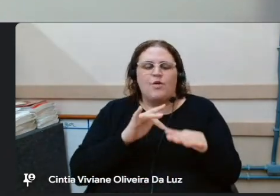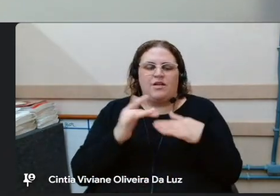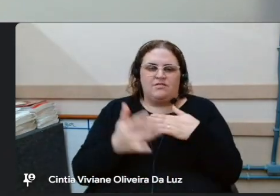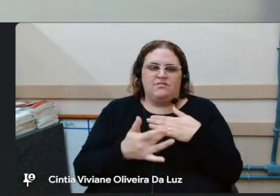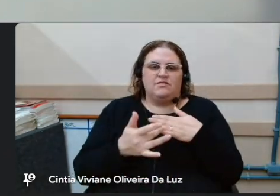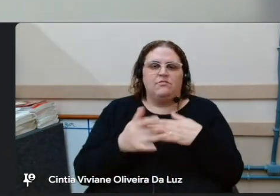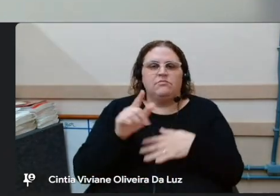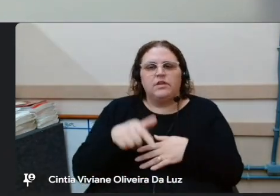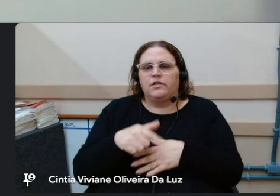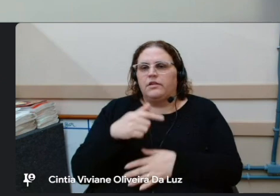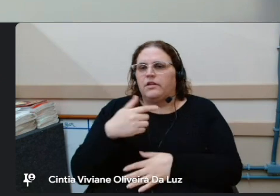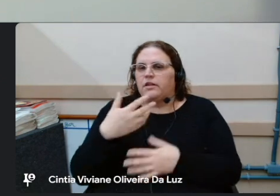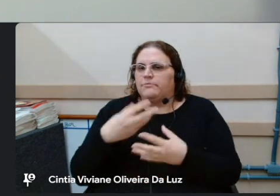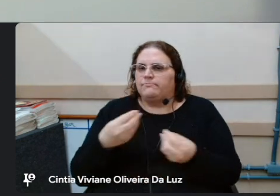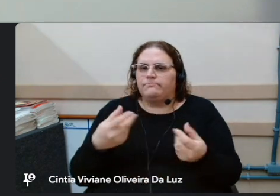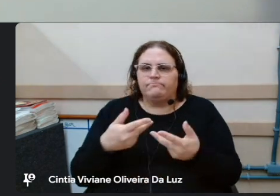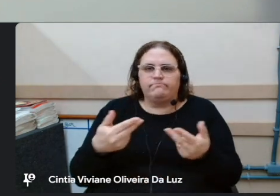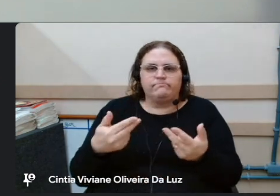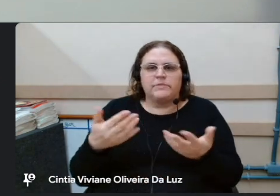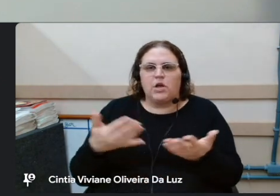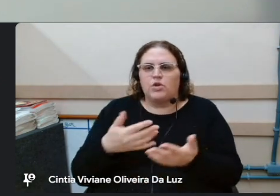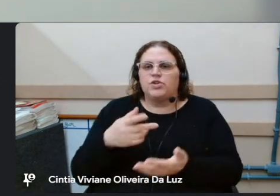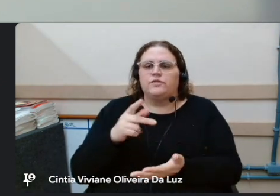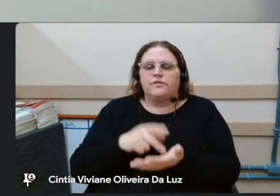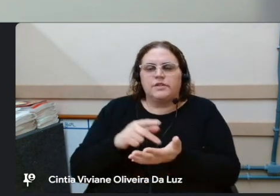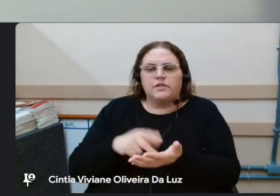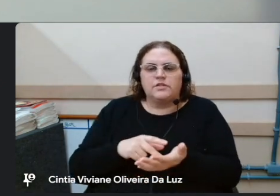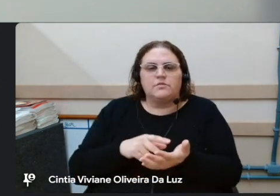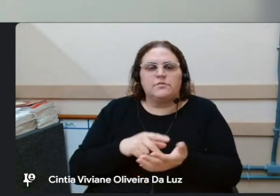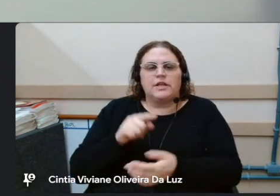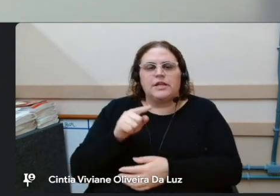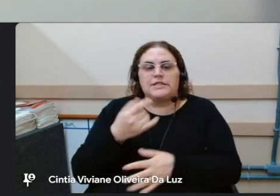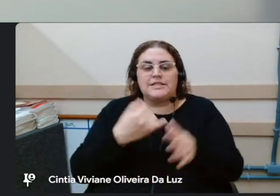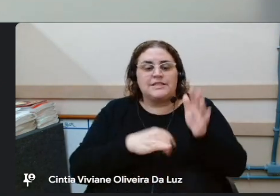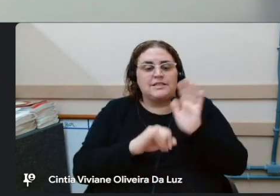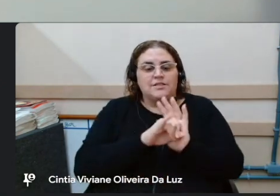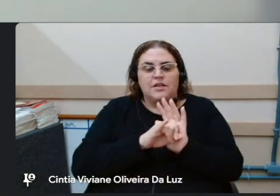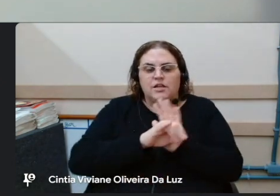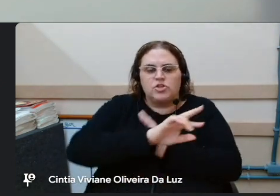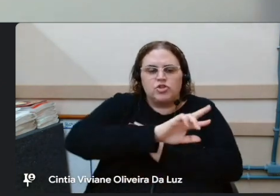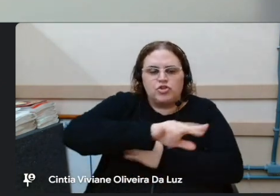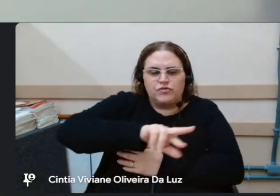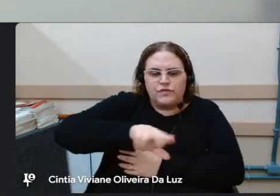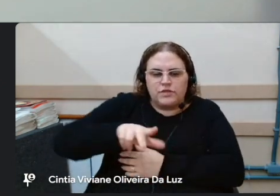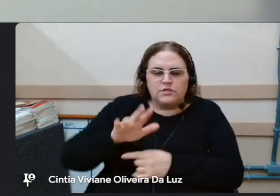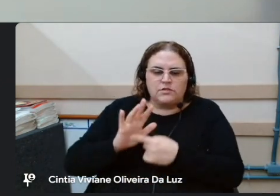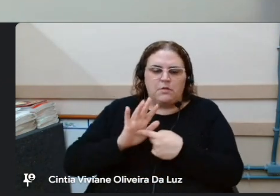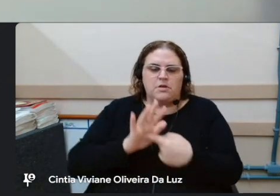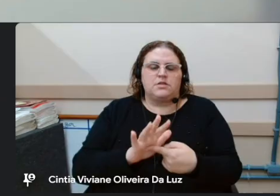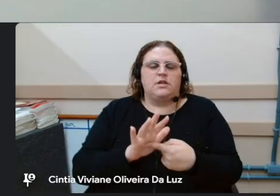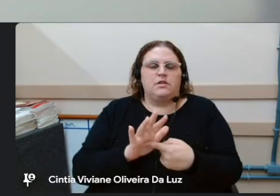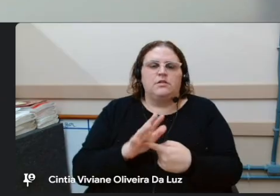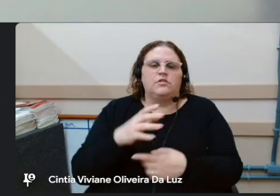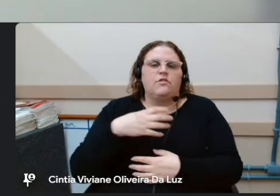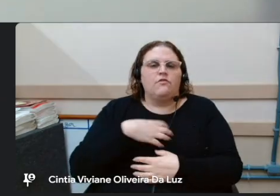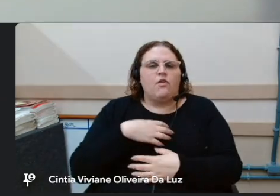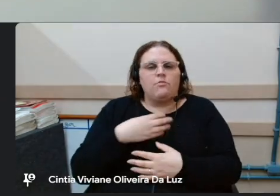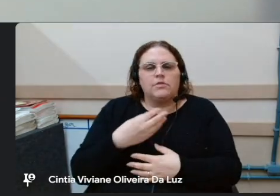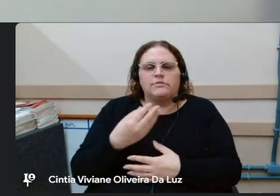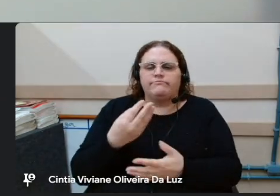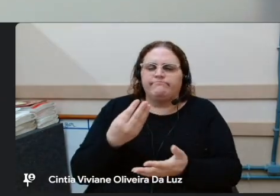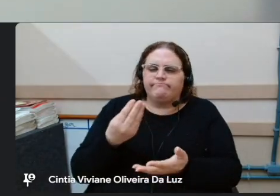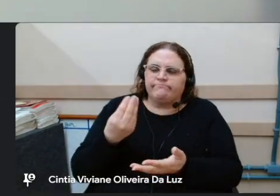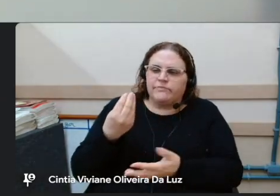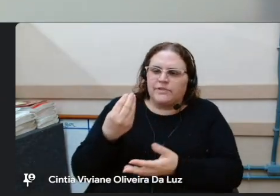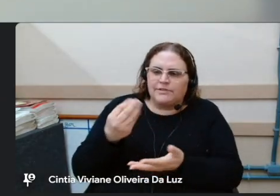rede social né e é um aparato mesmo hoje em dia para que essas essas identidades múltiplas se apresentem de